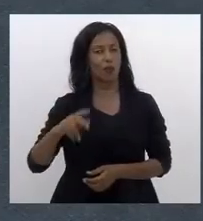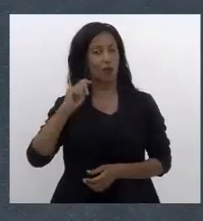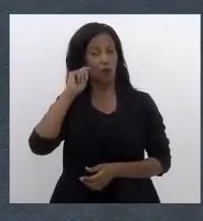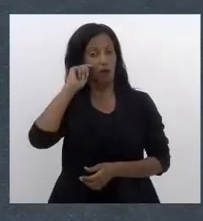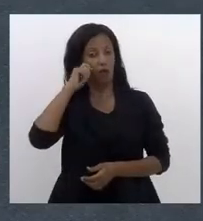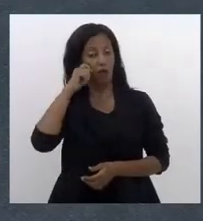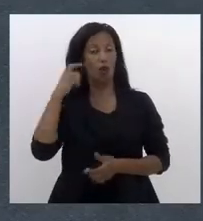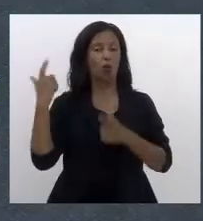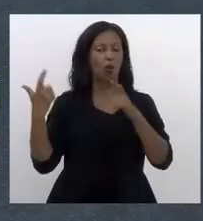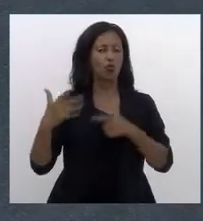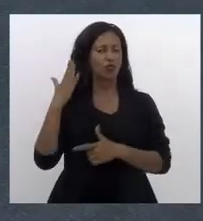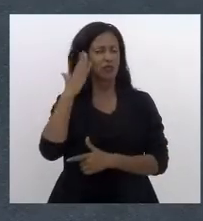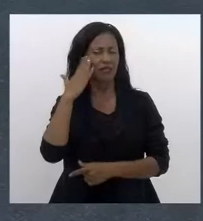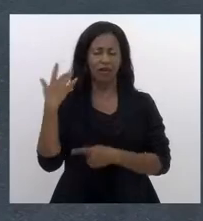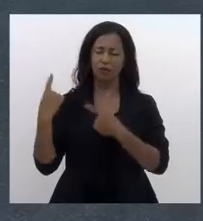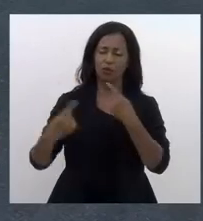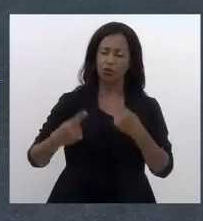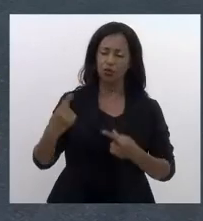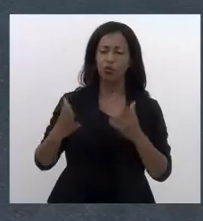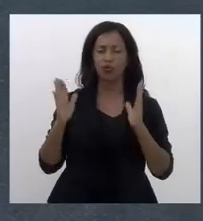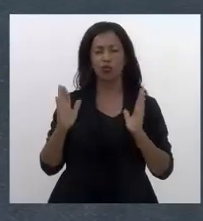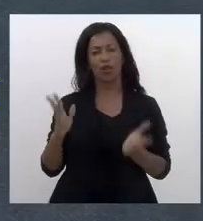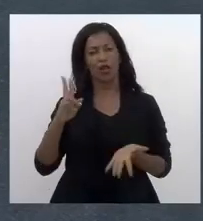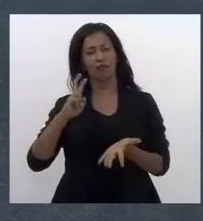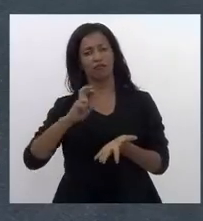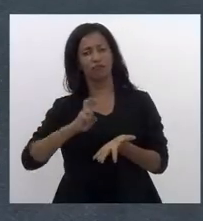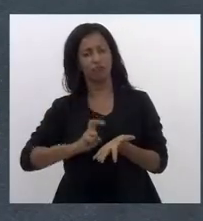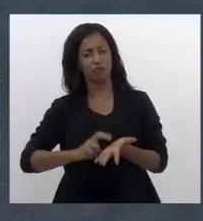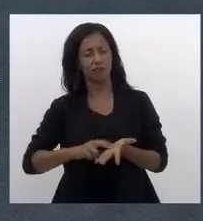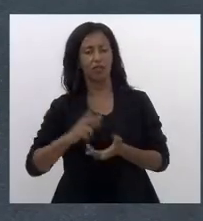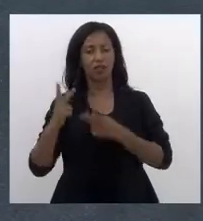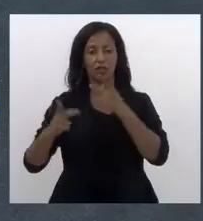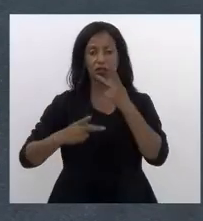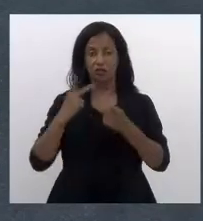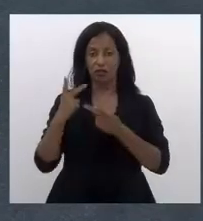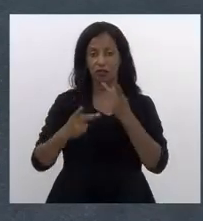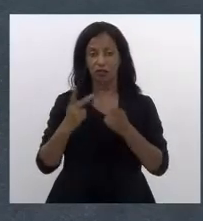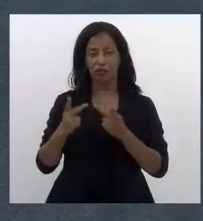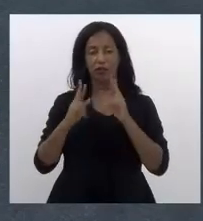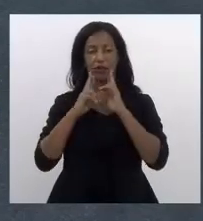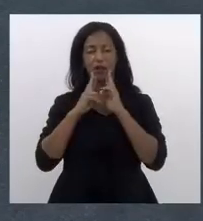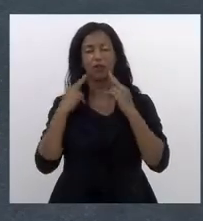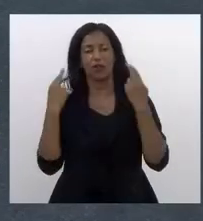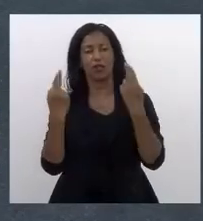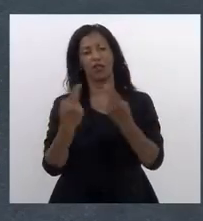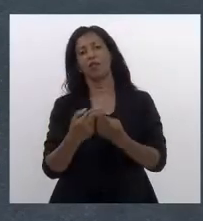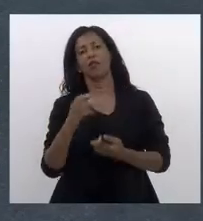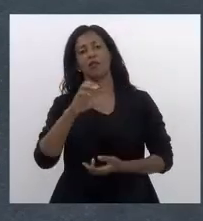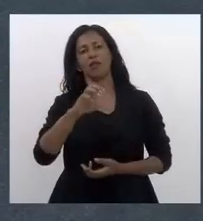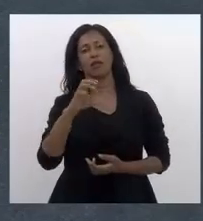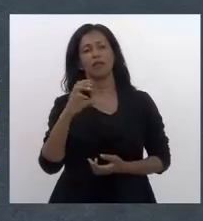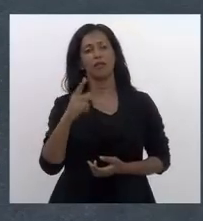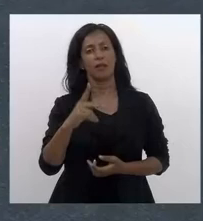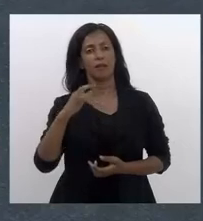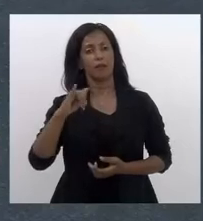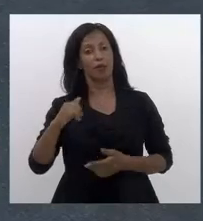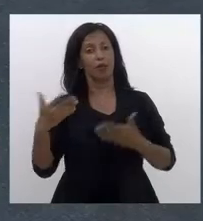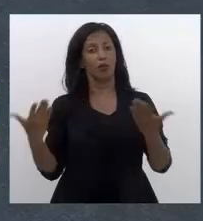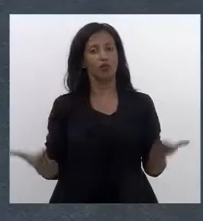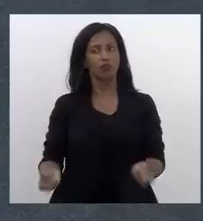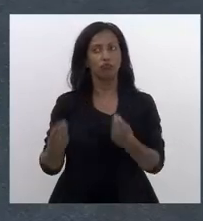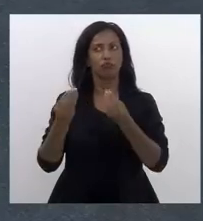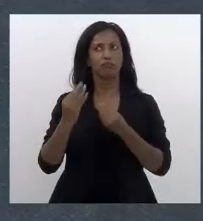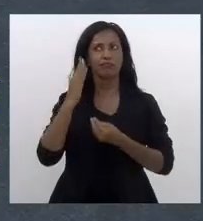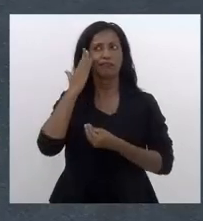gente sabe, discutiu hoje pela manhã, nós falávamos isso na nossa reunião da CPI da intolerância,